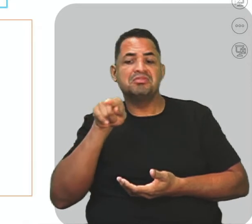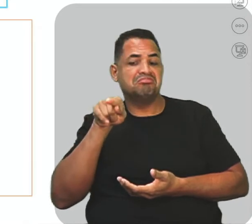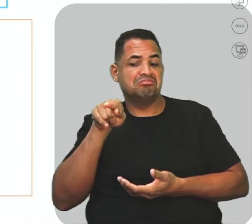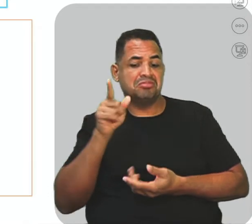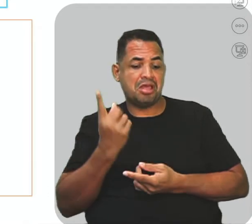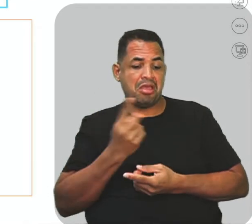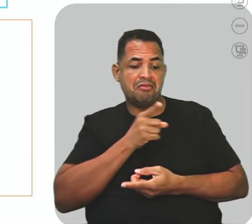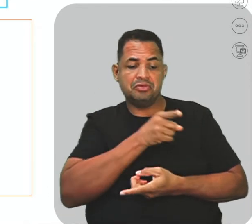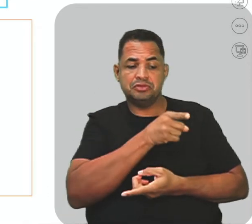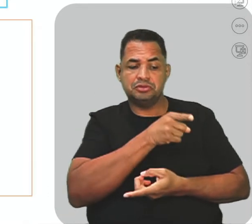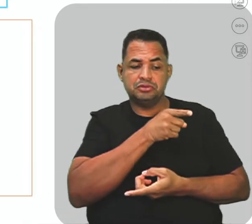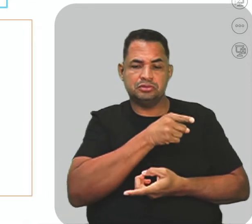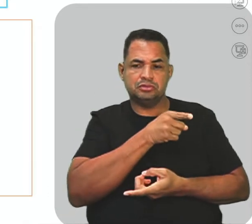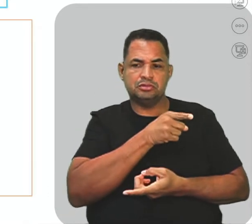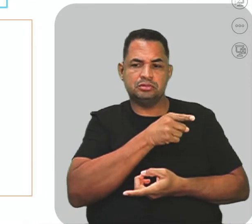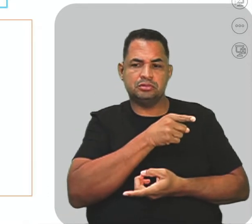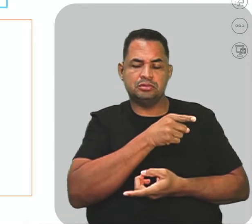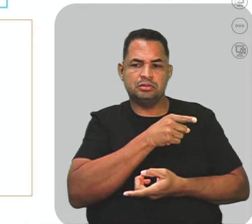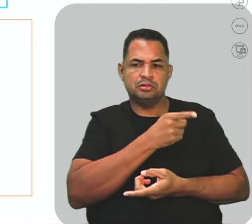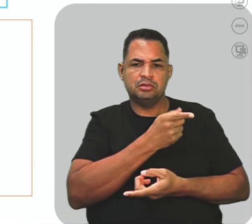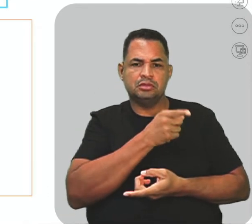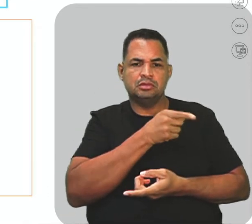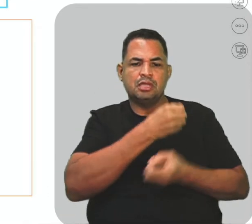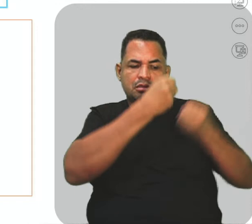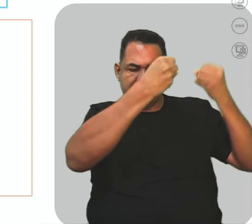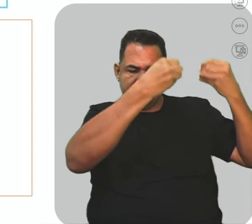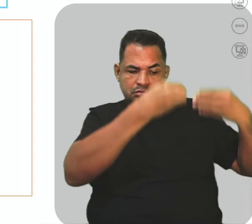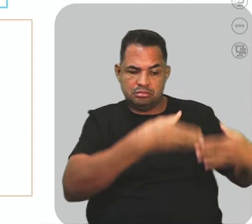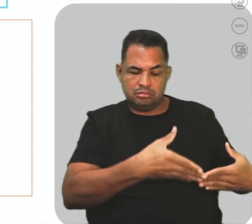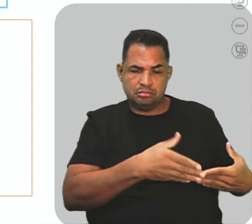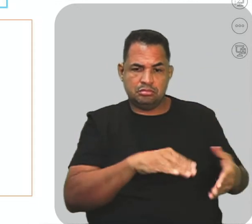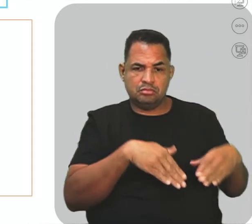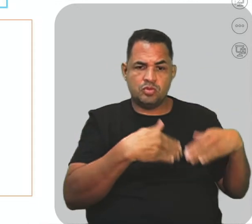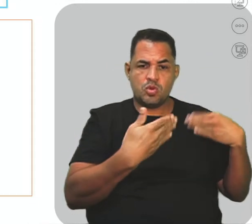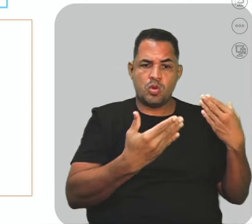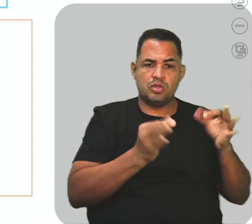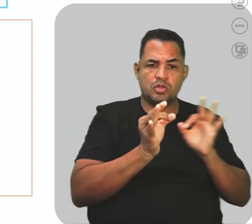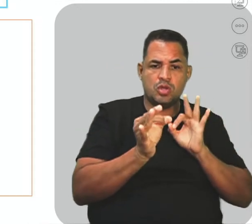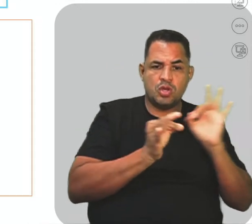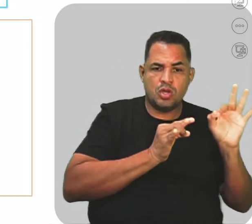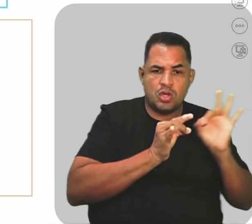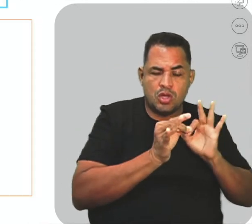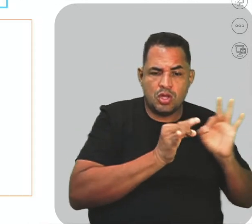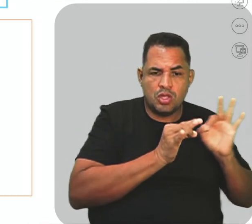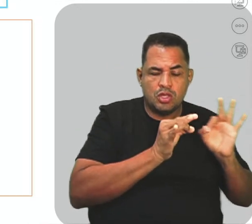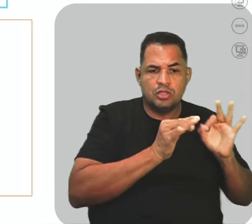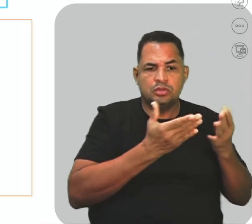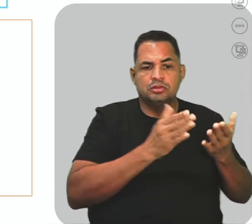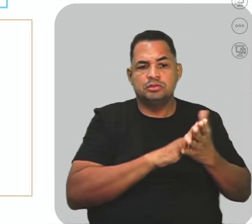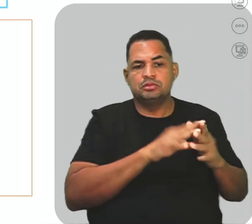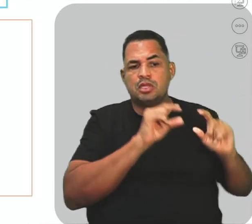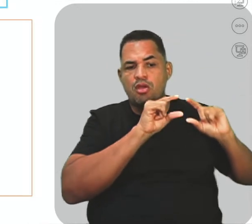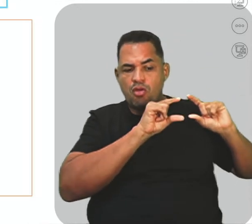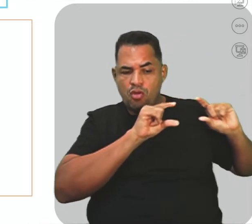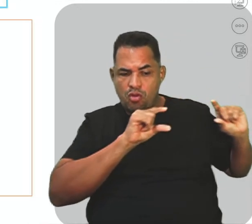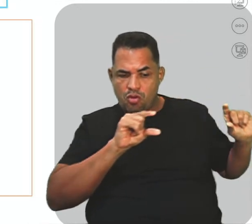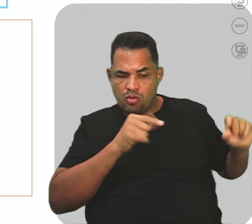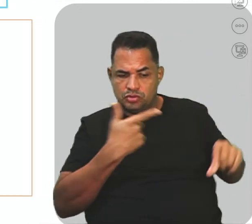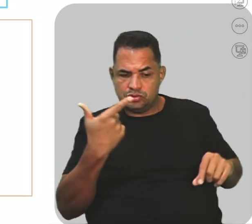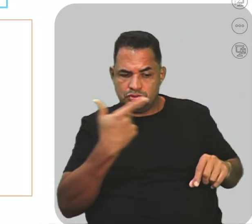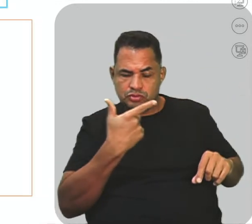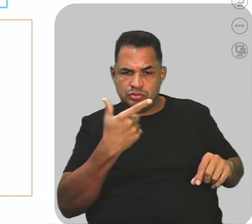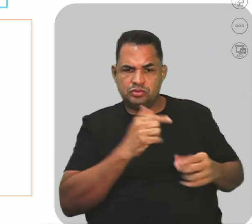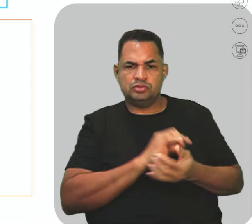você. Então, ele está explicando quando ele construiu aí essa segunda oração desse